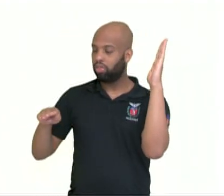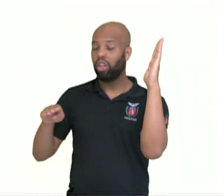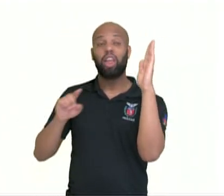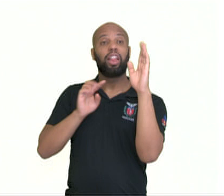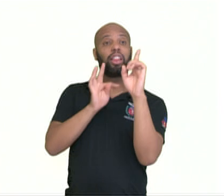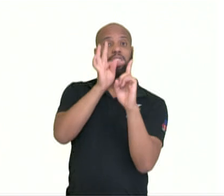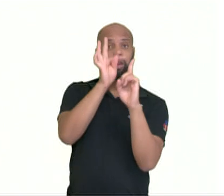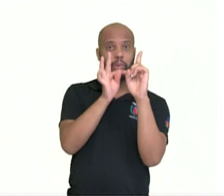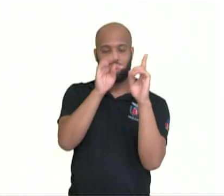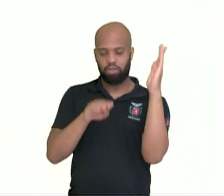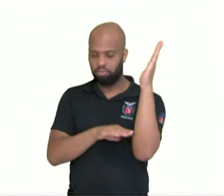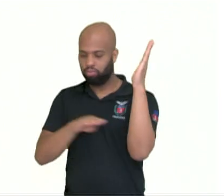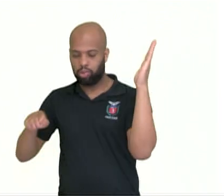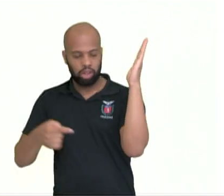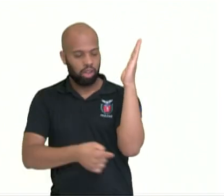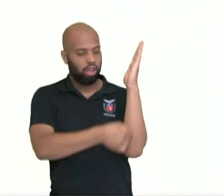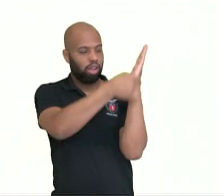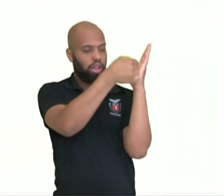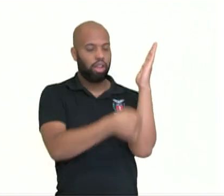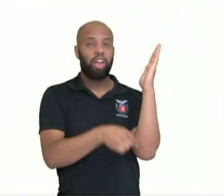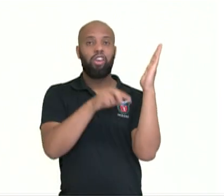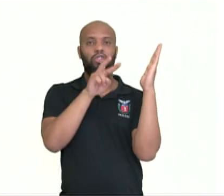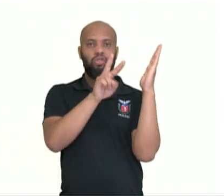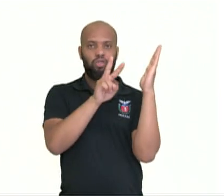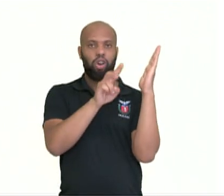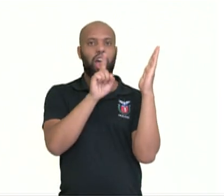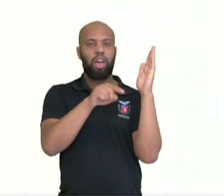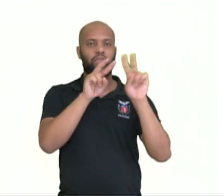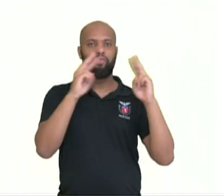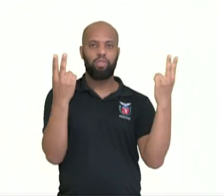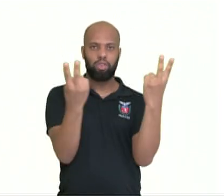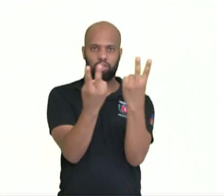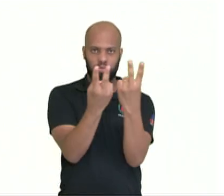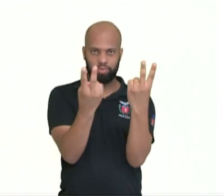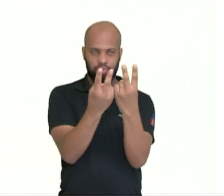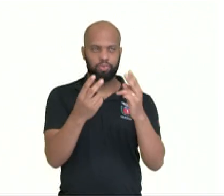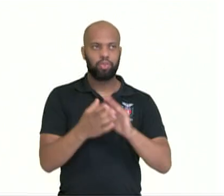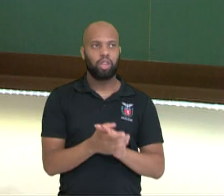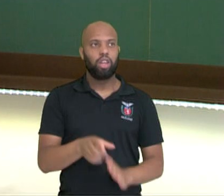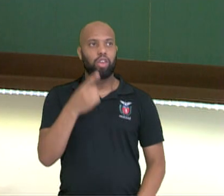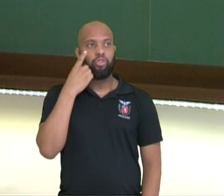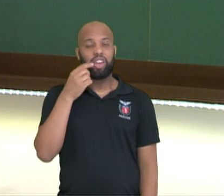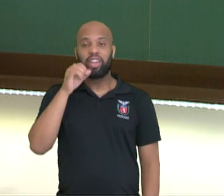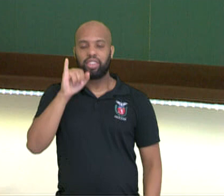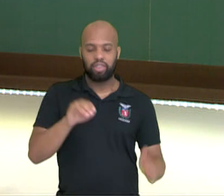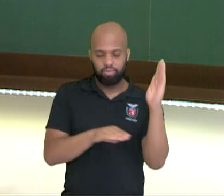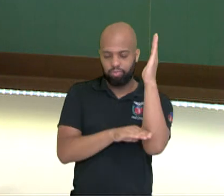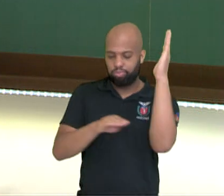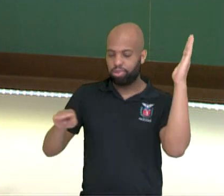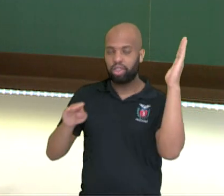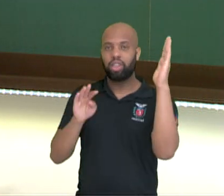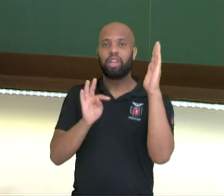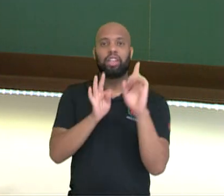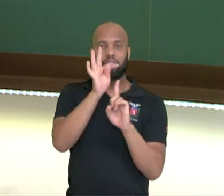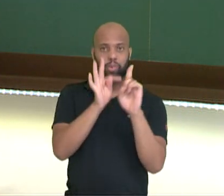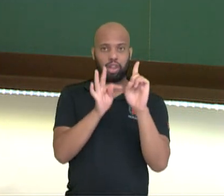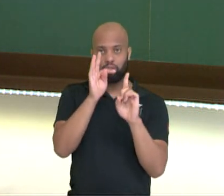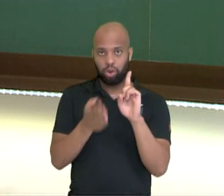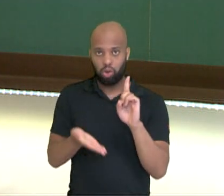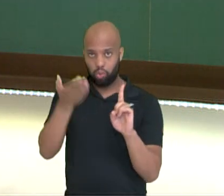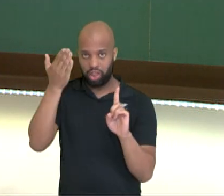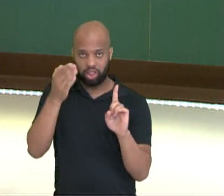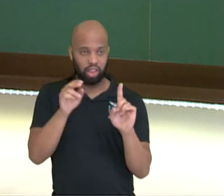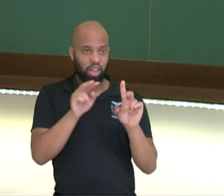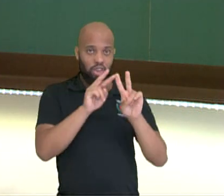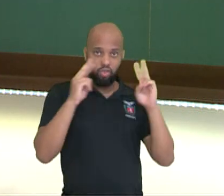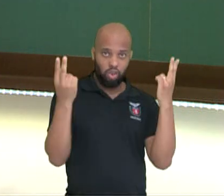e aqui esse eixo que é a temperatura em graus Celsius. Conforme a temperatura aumenta, esse volume varia também.